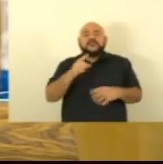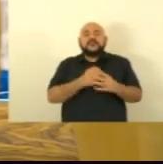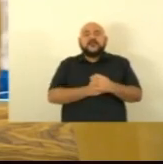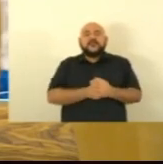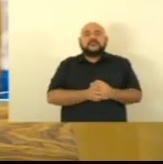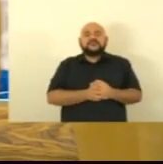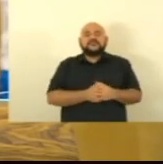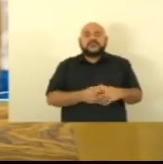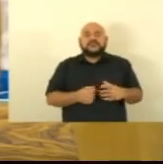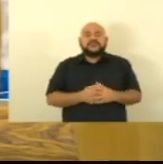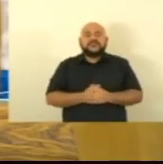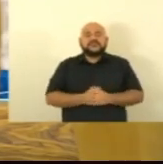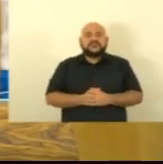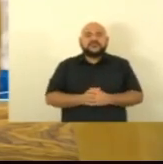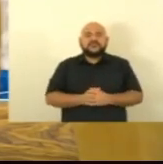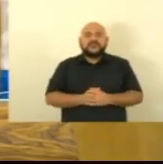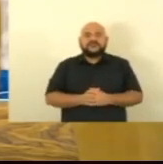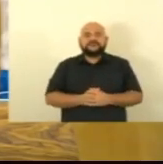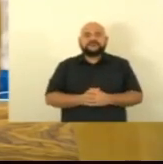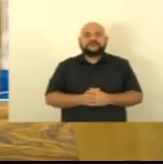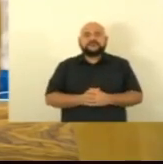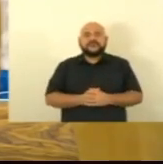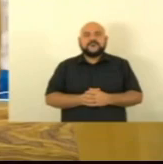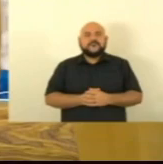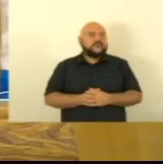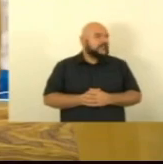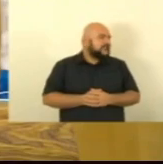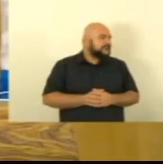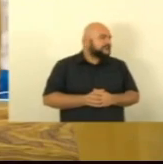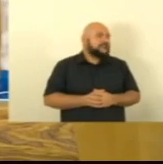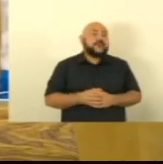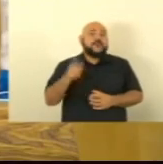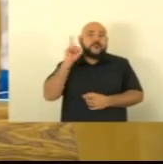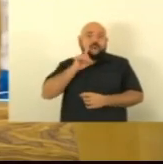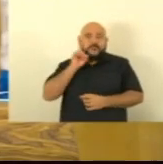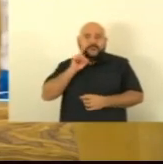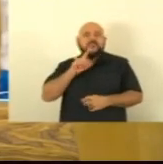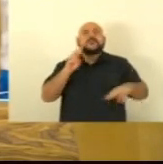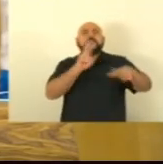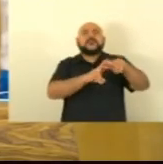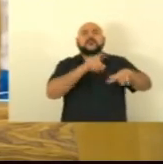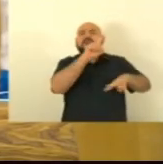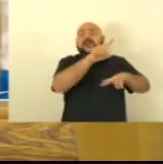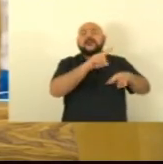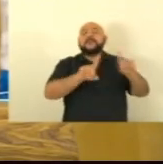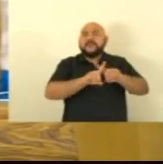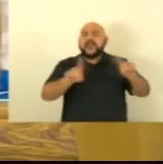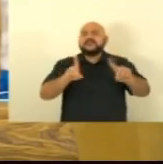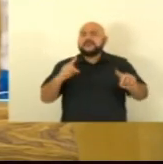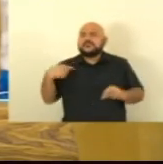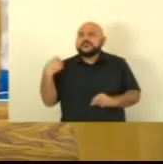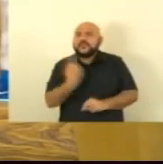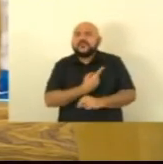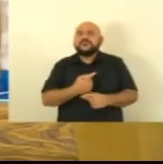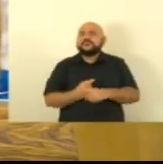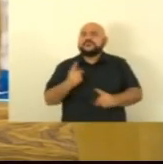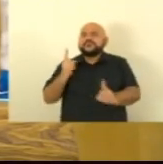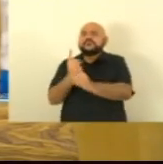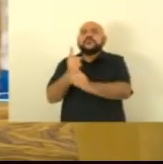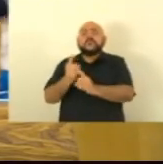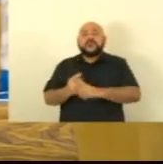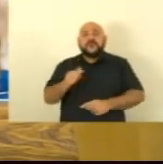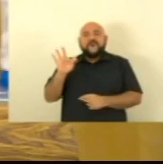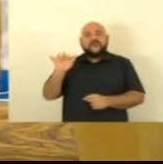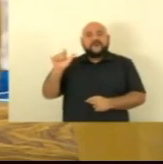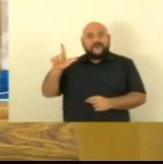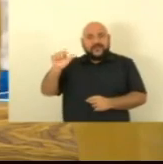acontecendo. Agora, com os vazamentos, a gente descobre que o nosso ministro, Flávio Dino,